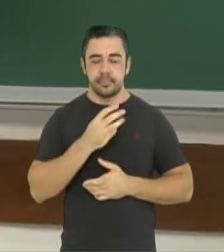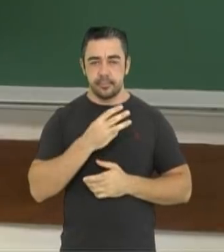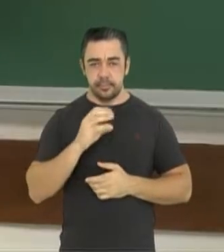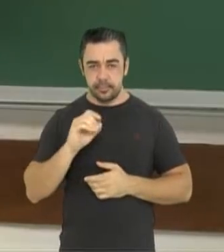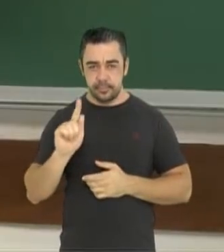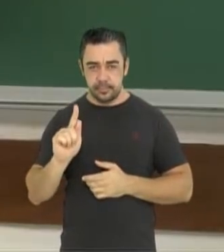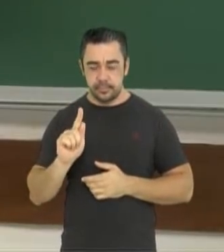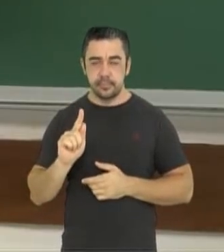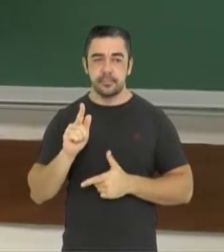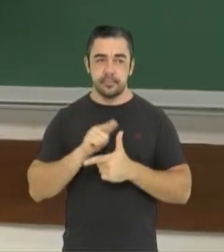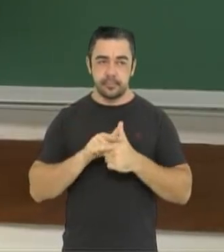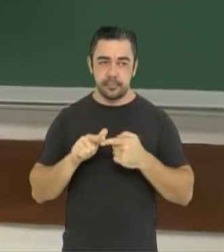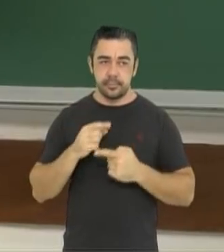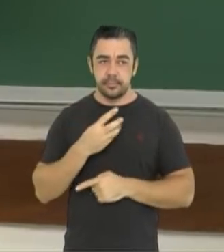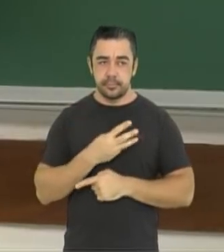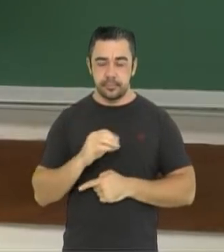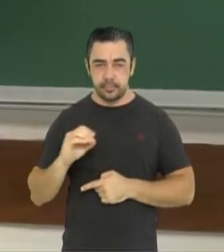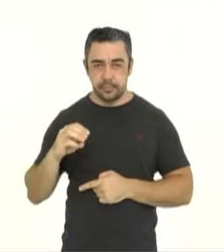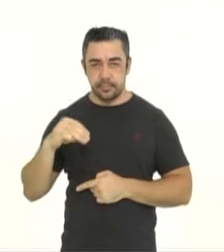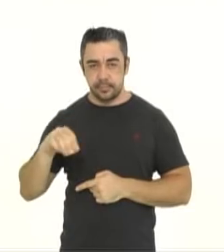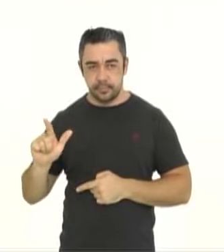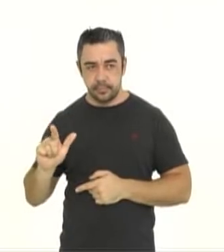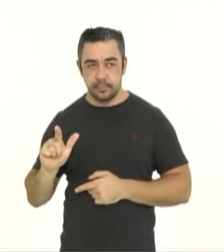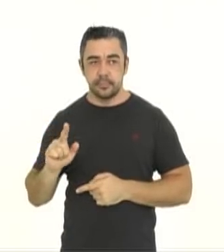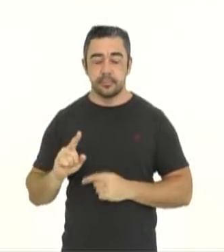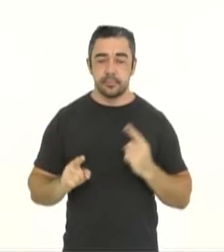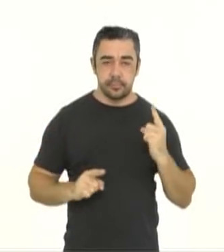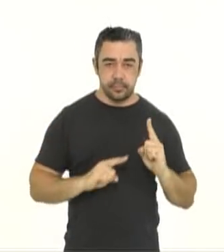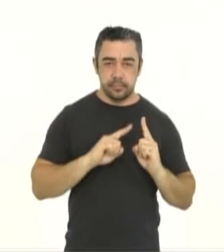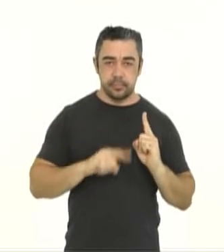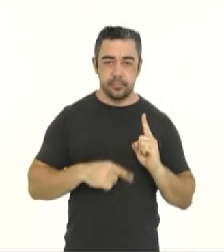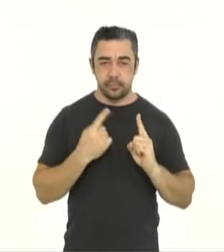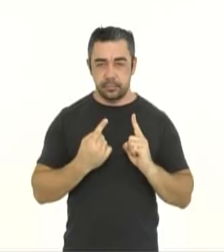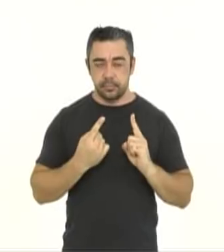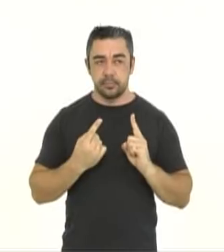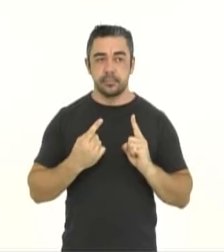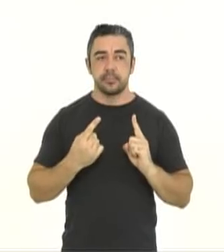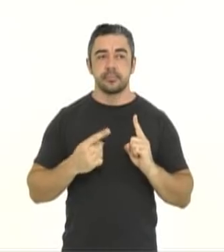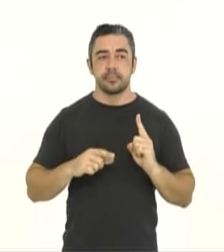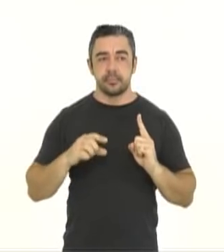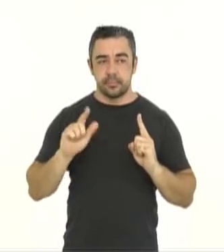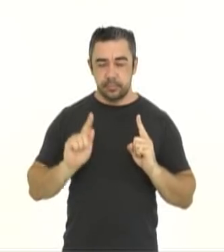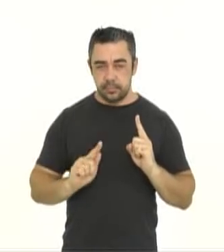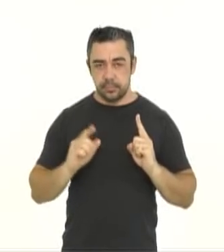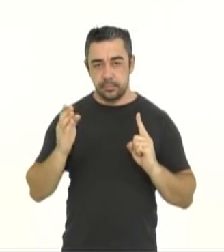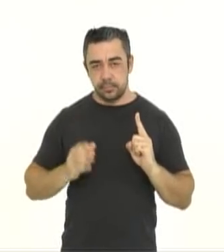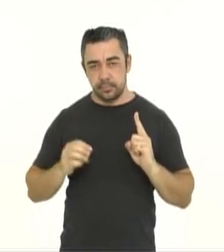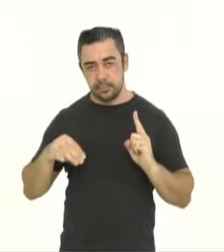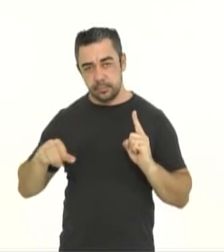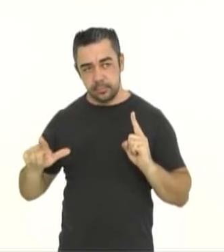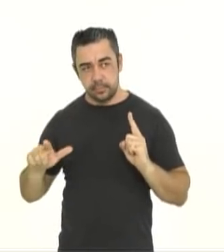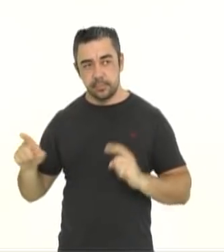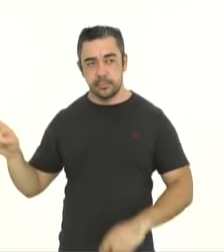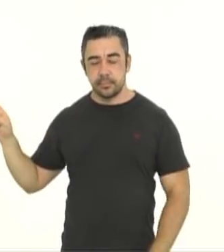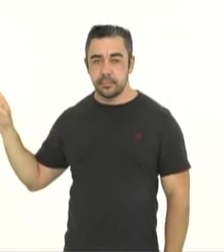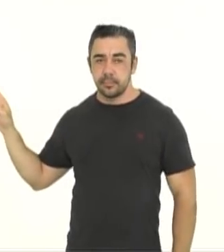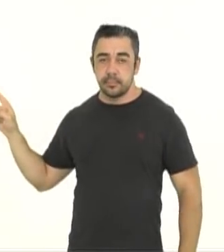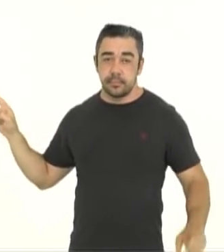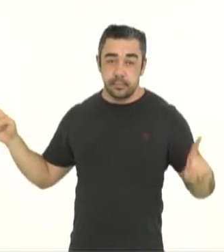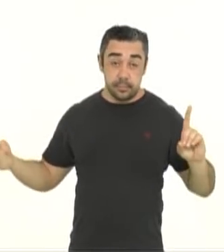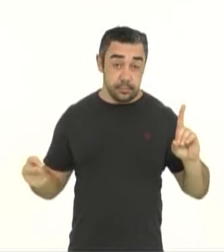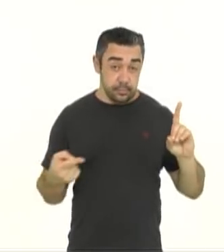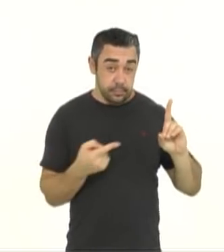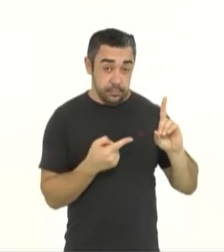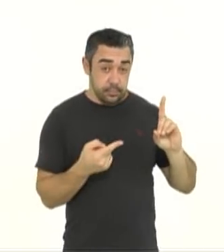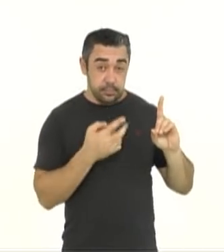gramas dividido por 300 ml, temos 1,1 grama por ml, é a densidade dessa solução